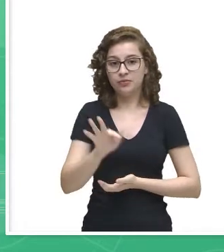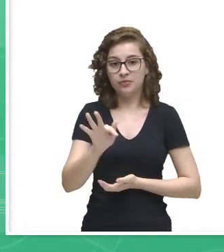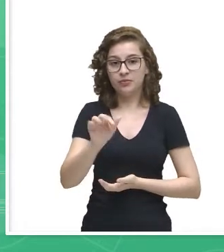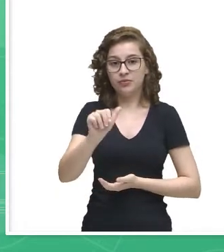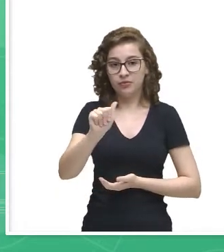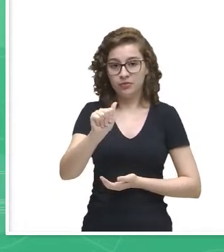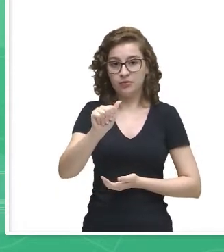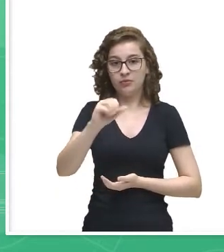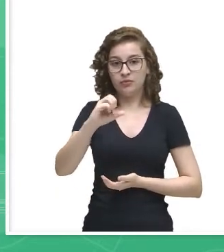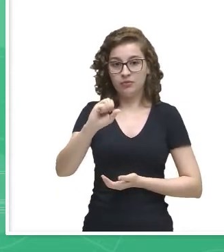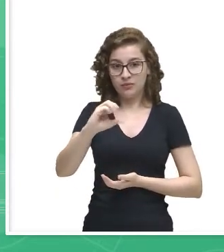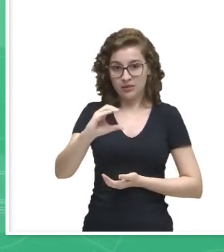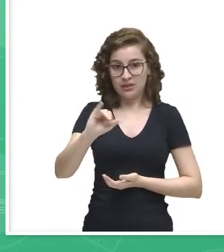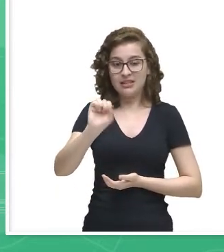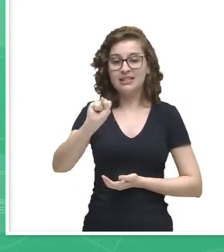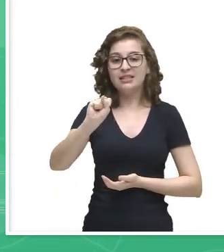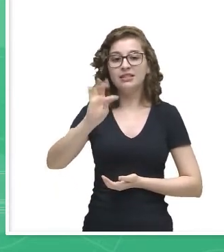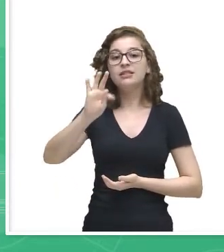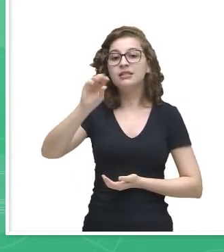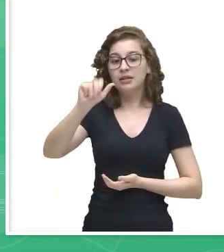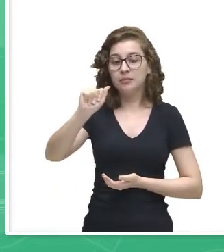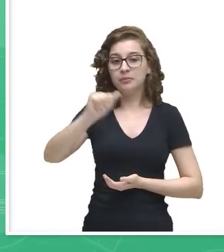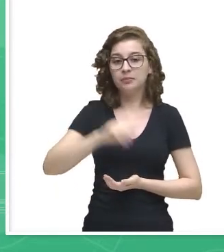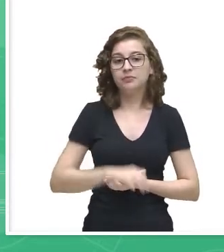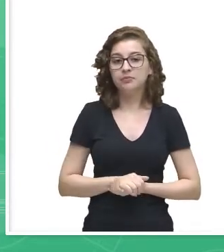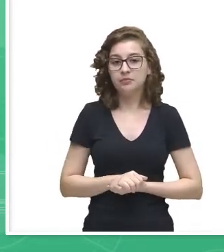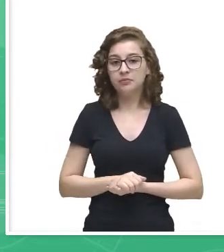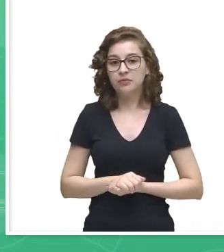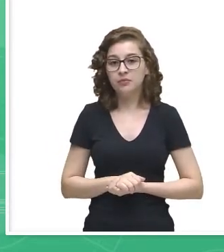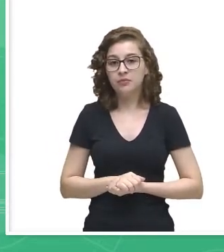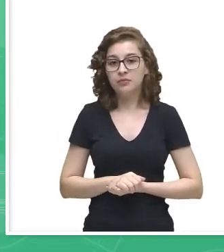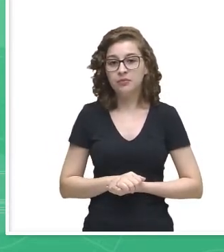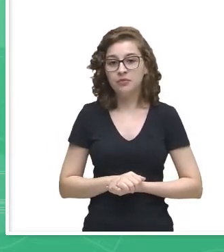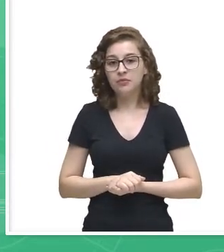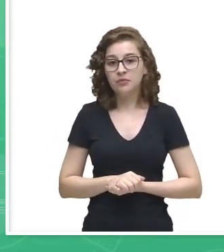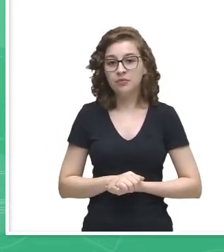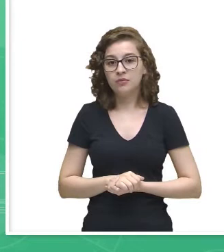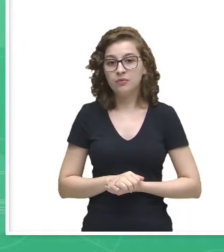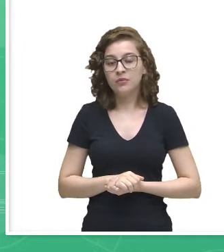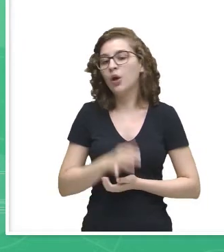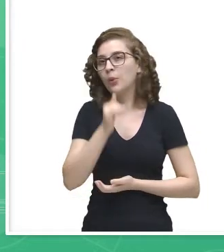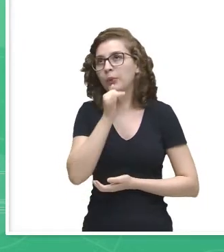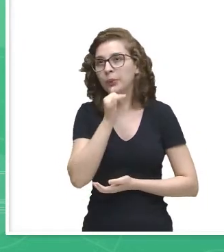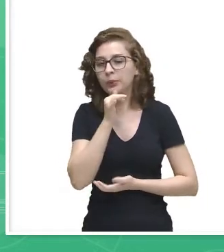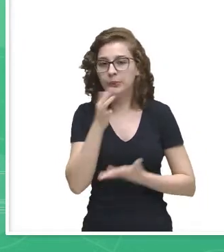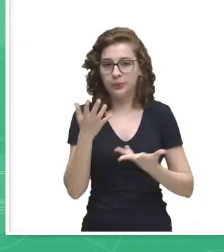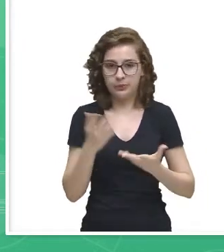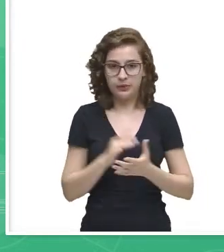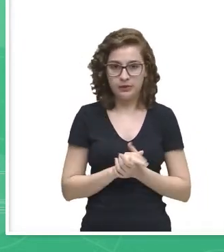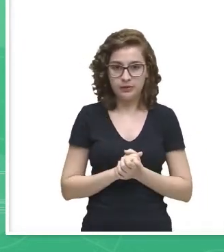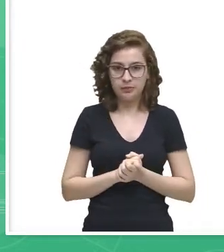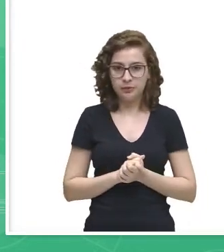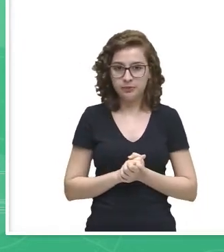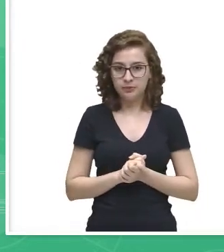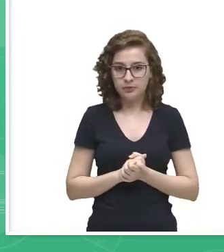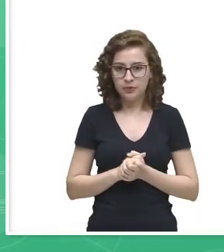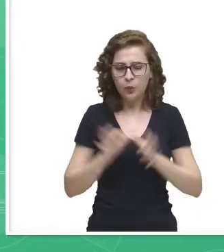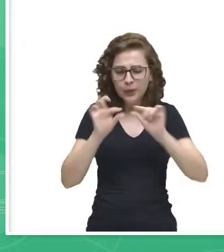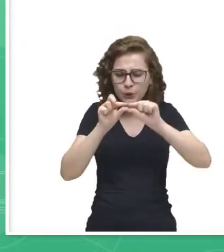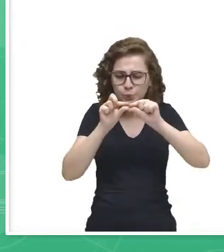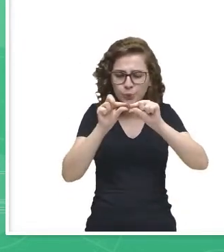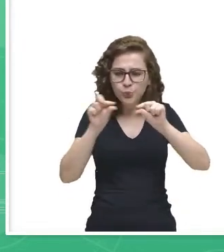ali, justamente a ideia de que se você pega ali, gente, se você pega um